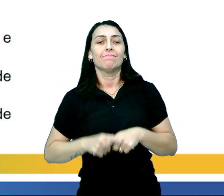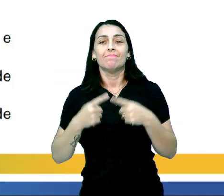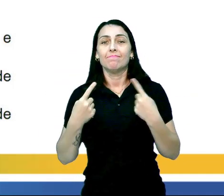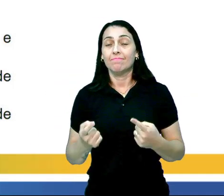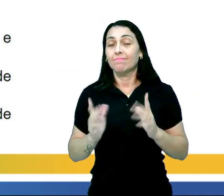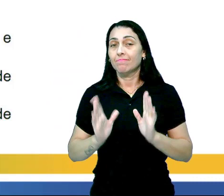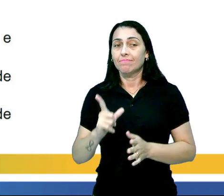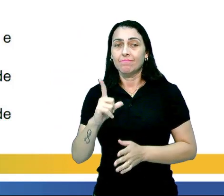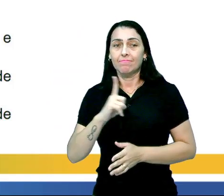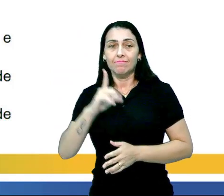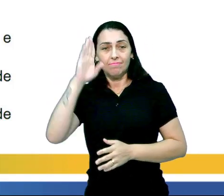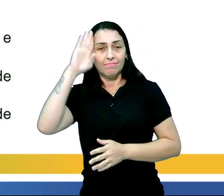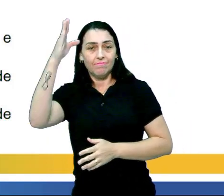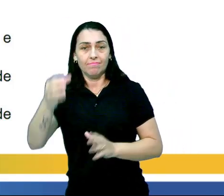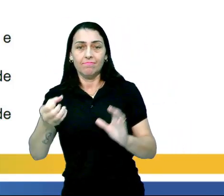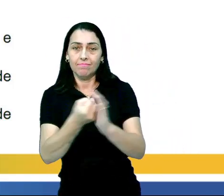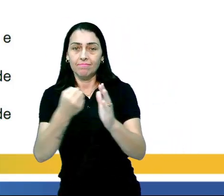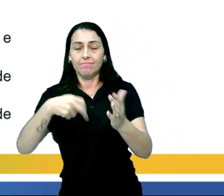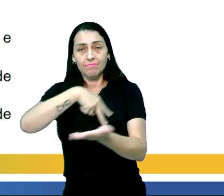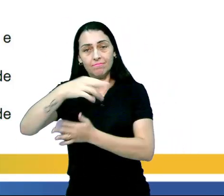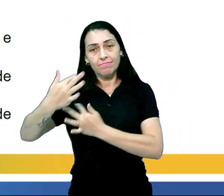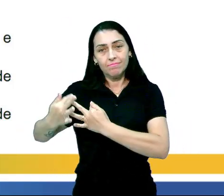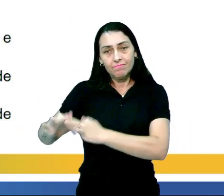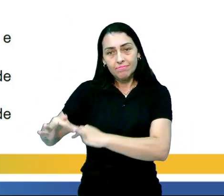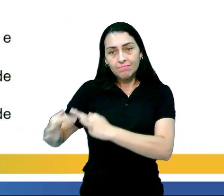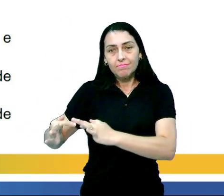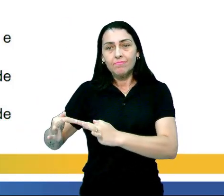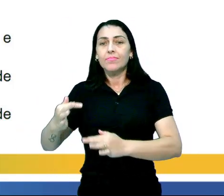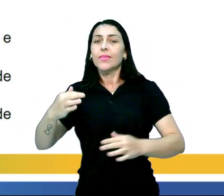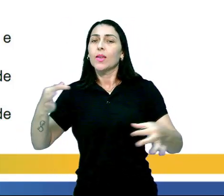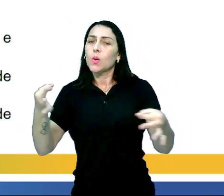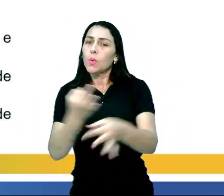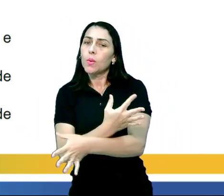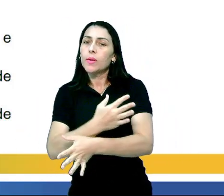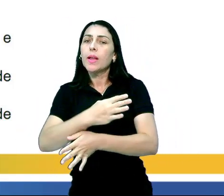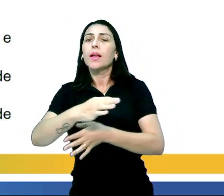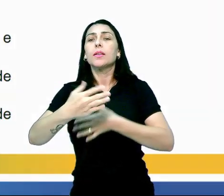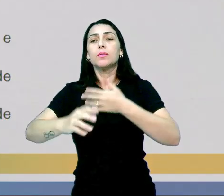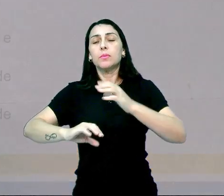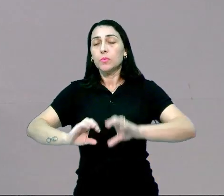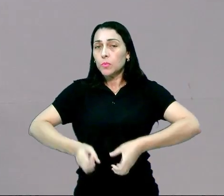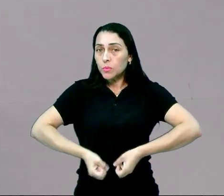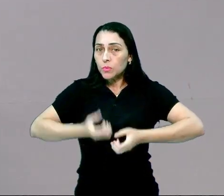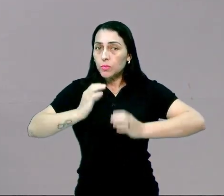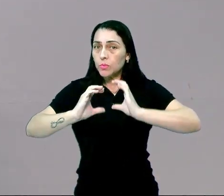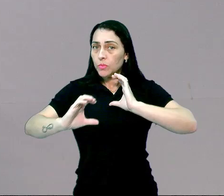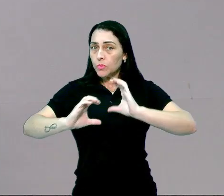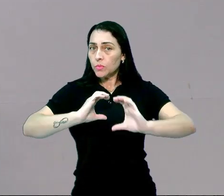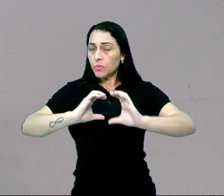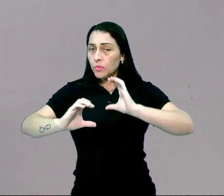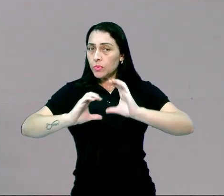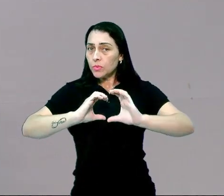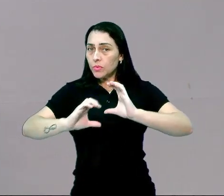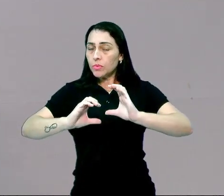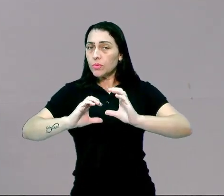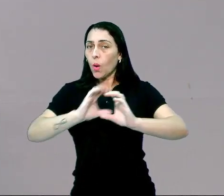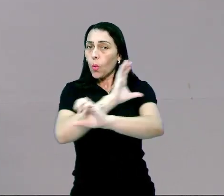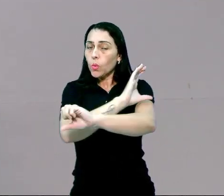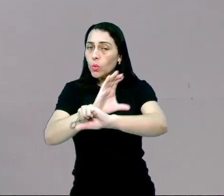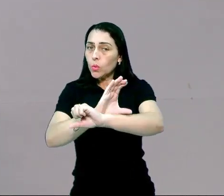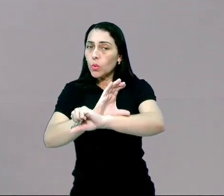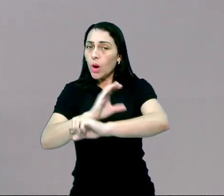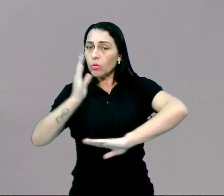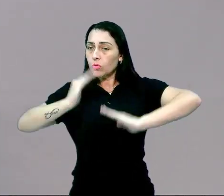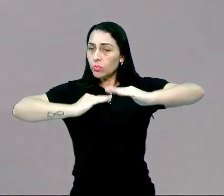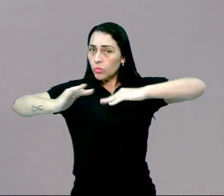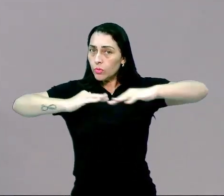a gente tem aqui, ó, principal característica da dança folclórica é a complexidade técnica de seus movimentos. Não se trata de